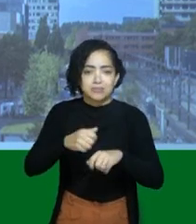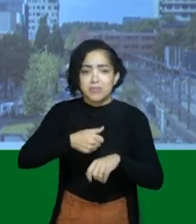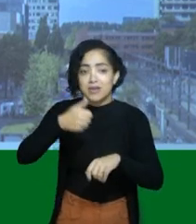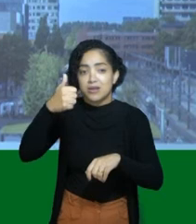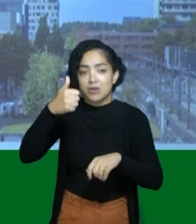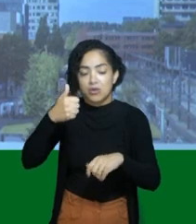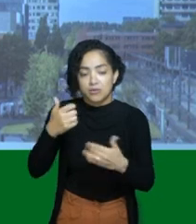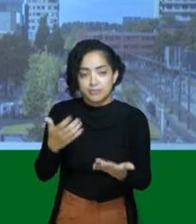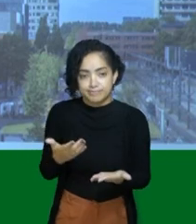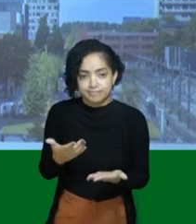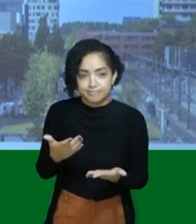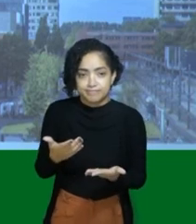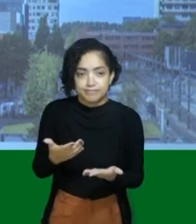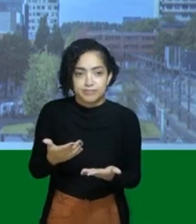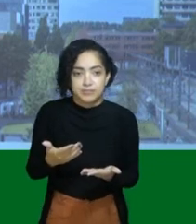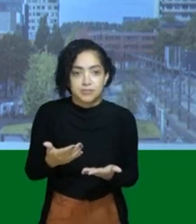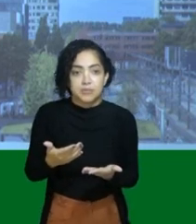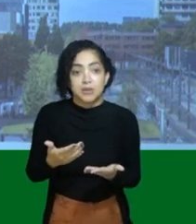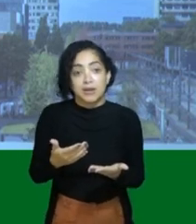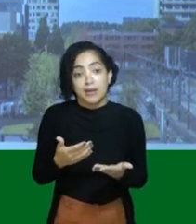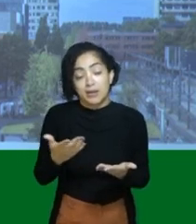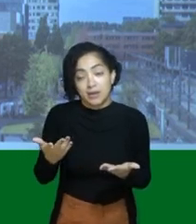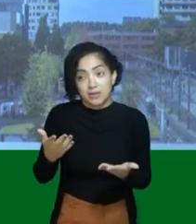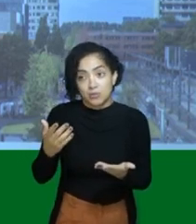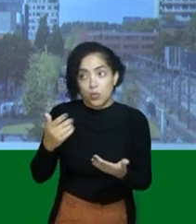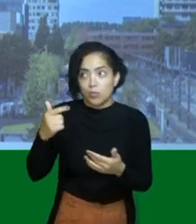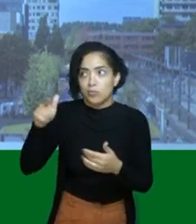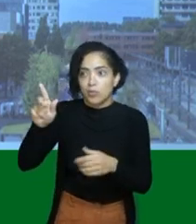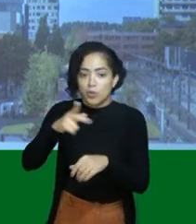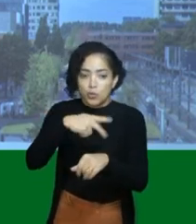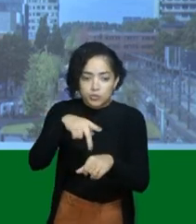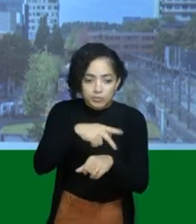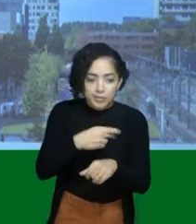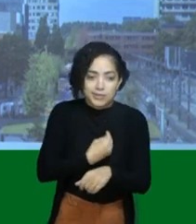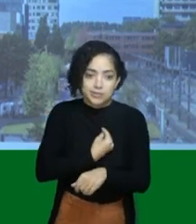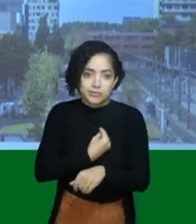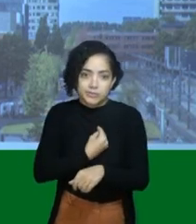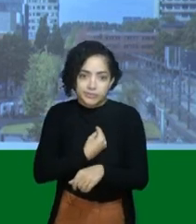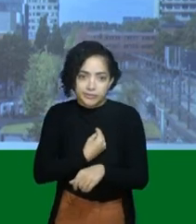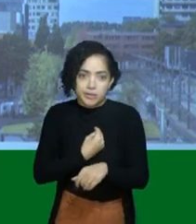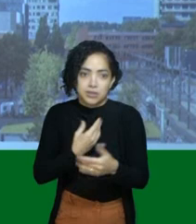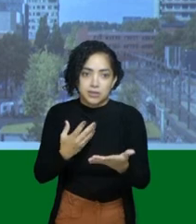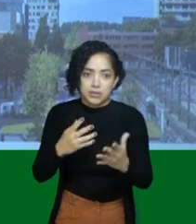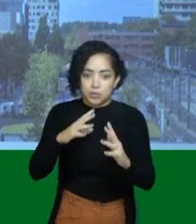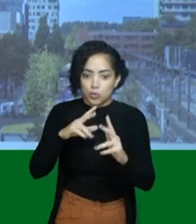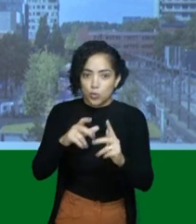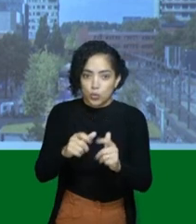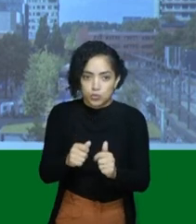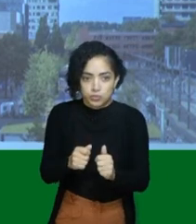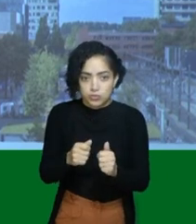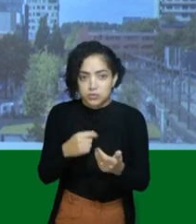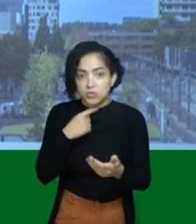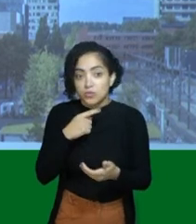Lógico, nem todos os brasileiros podem ir morar lá fora para perceber isso. Né? Mas então eu acho que eu tenho o dever